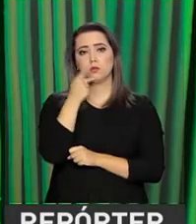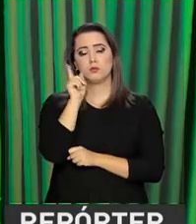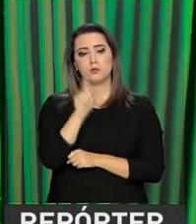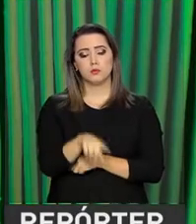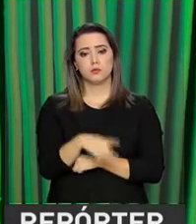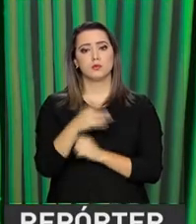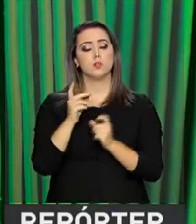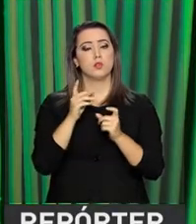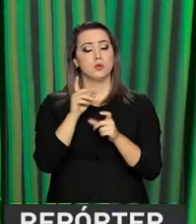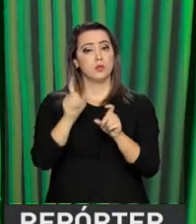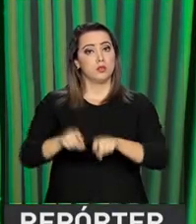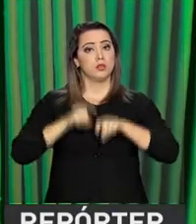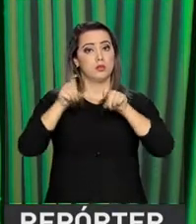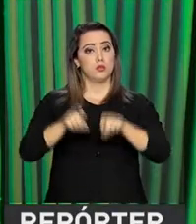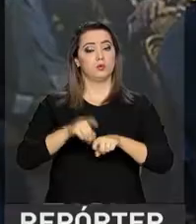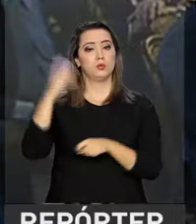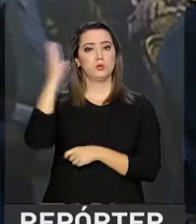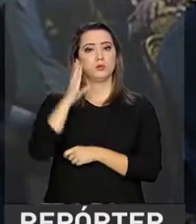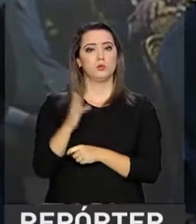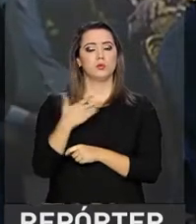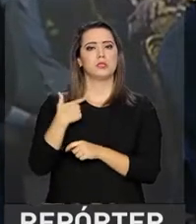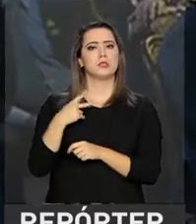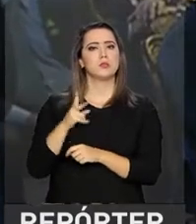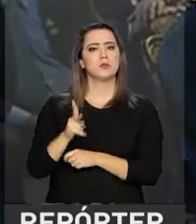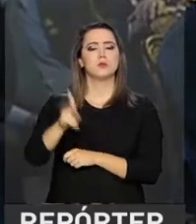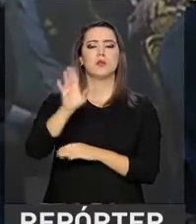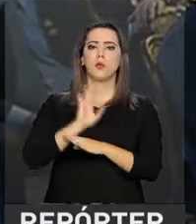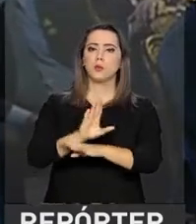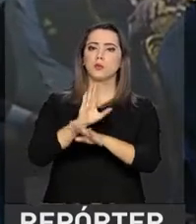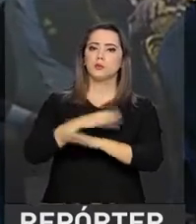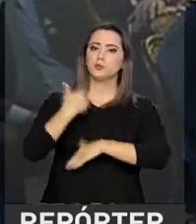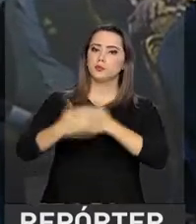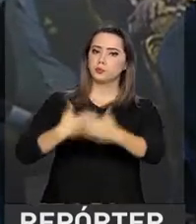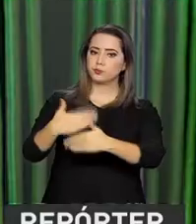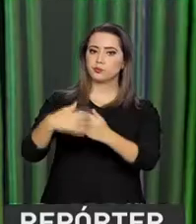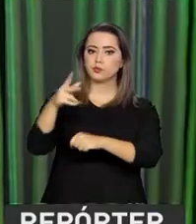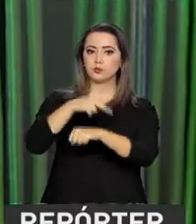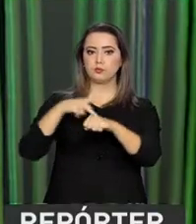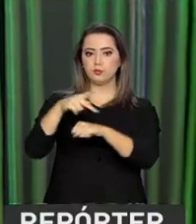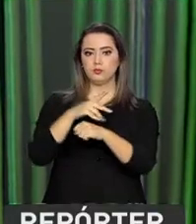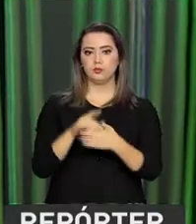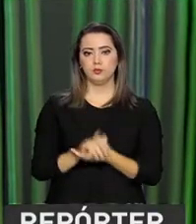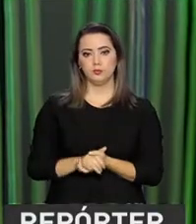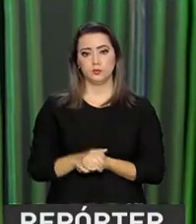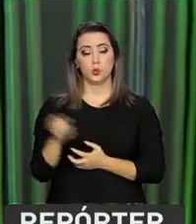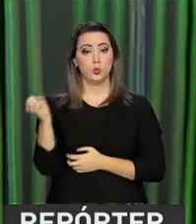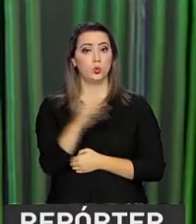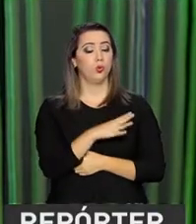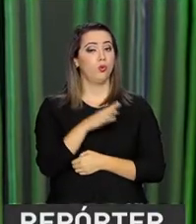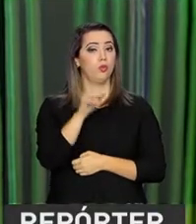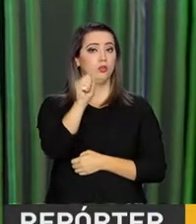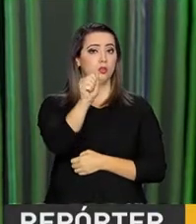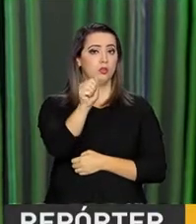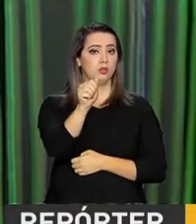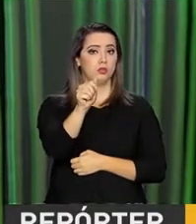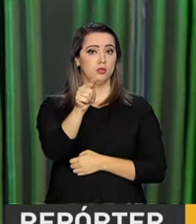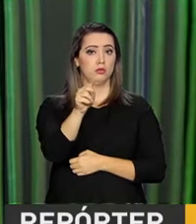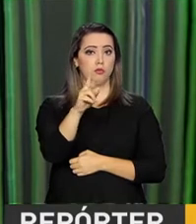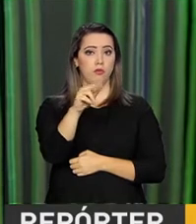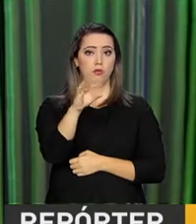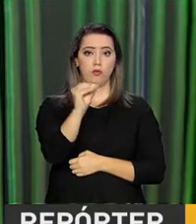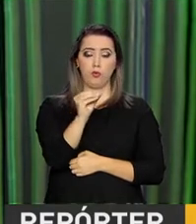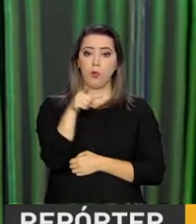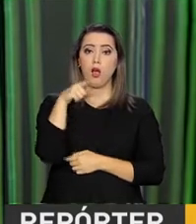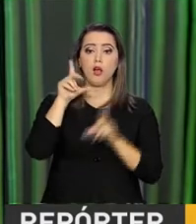que a agricultura brasileira sempre contribuiu para o desenvolvimento do país. O novo agro brasileiro reduziu drasticamente